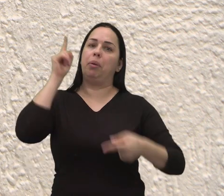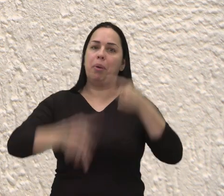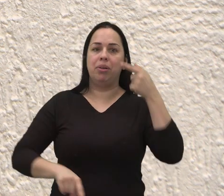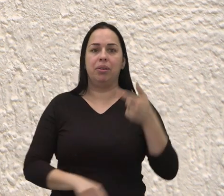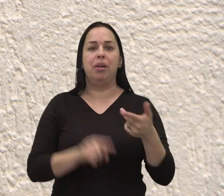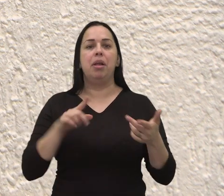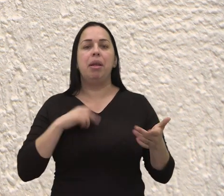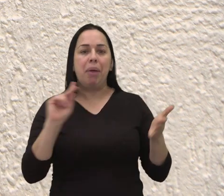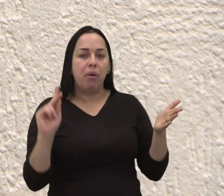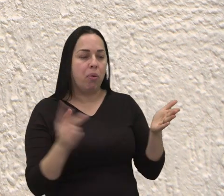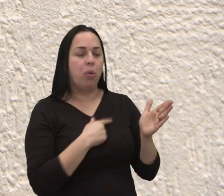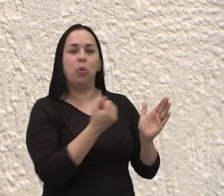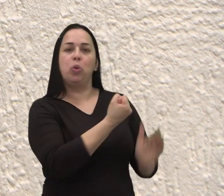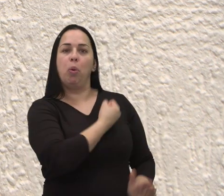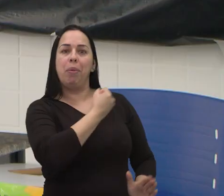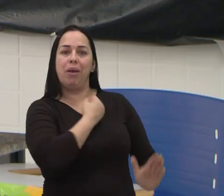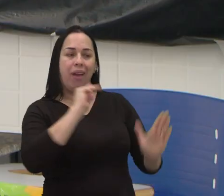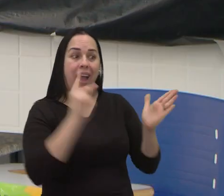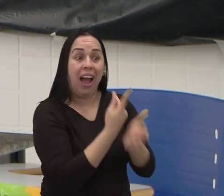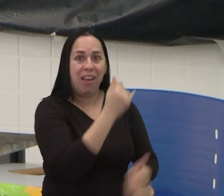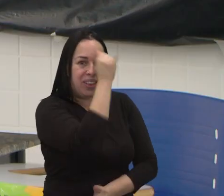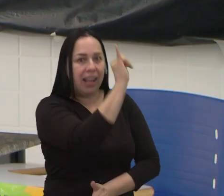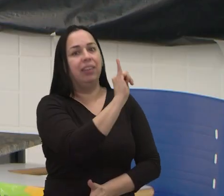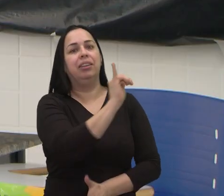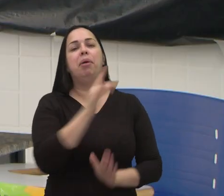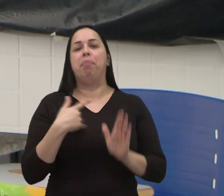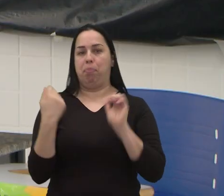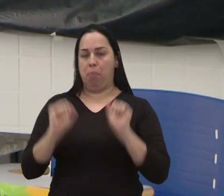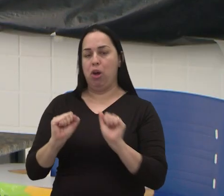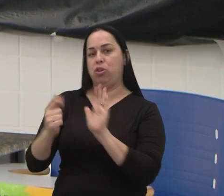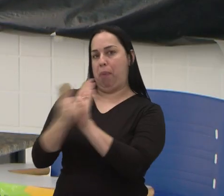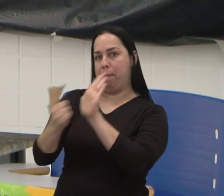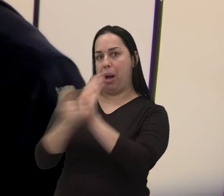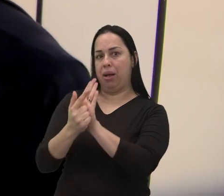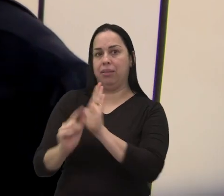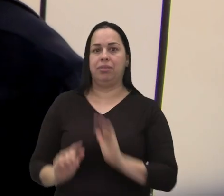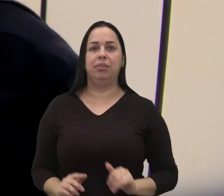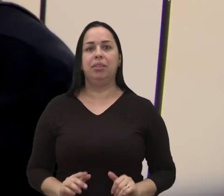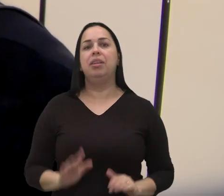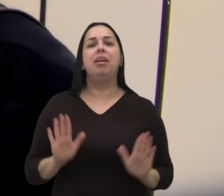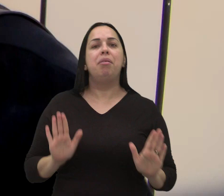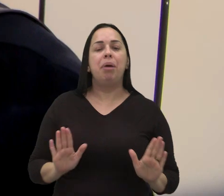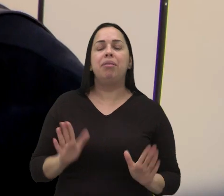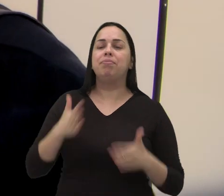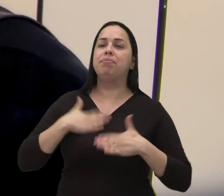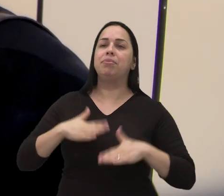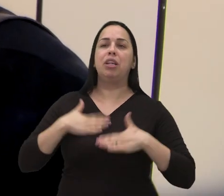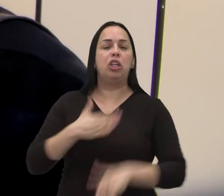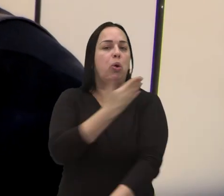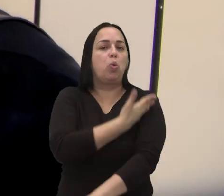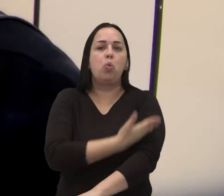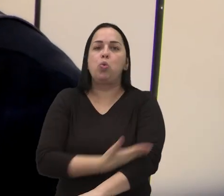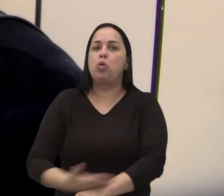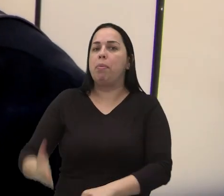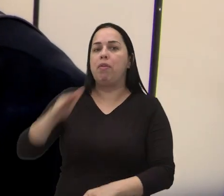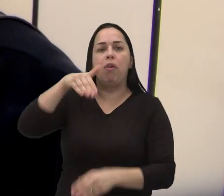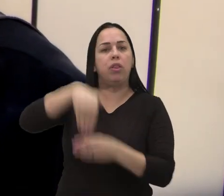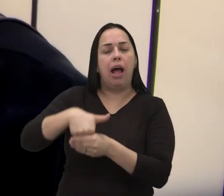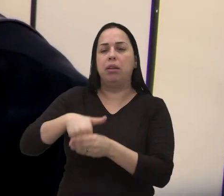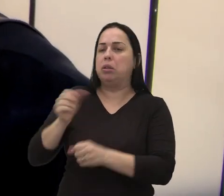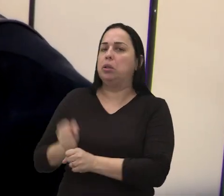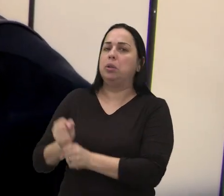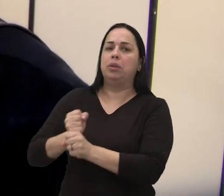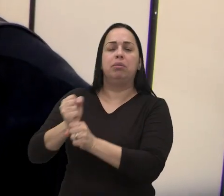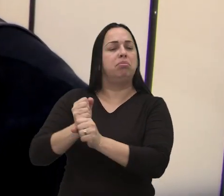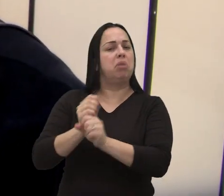do candidato, a colinha foi liberada. Mas teve muita gente que nem precisou. Para mim é super tranquilo. Já estou acostumada a votar aqui muitos